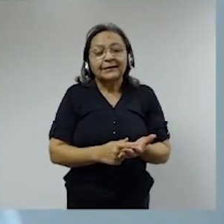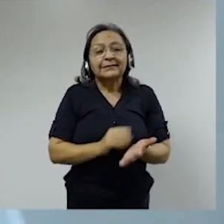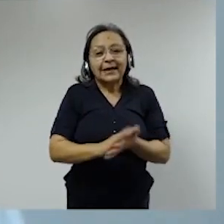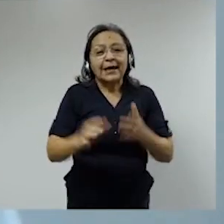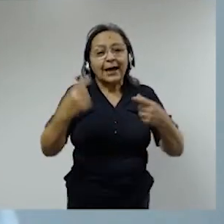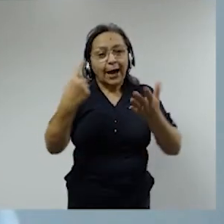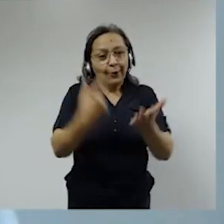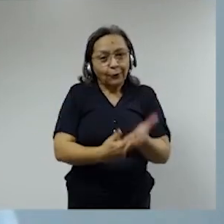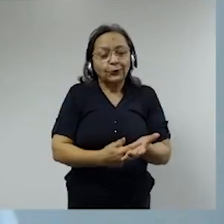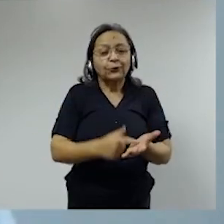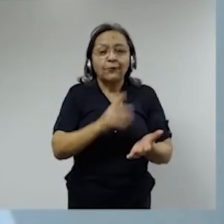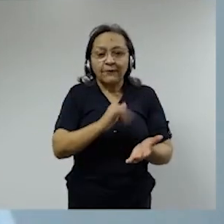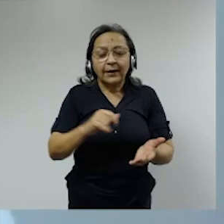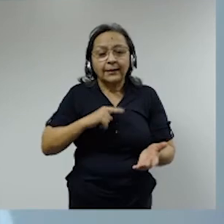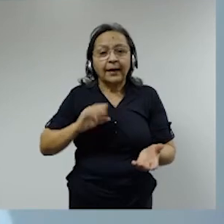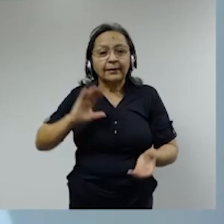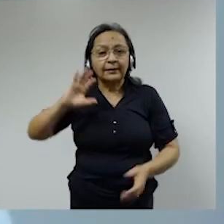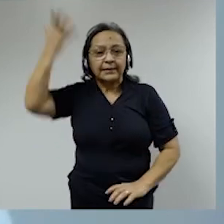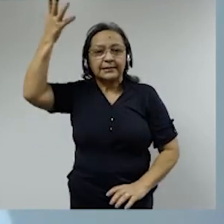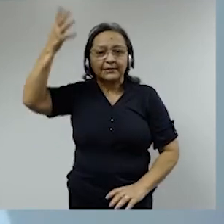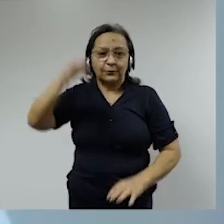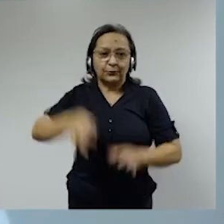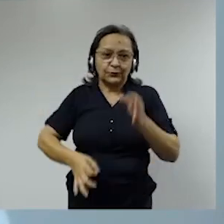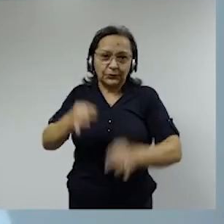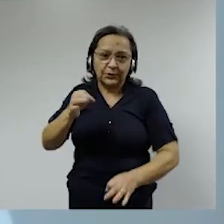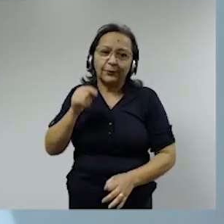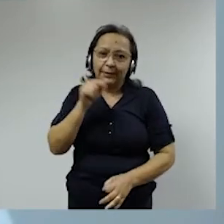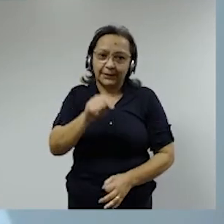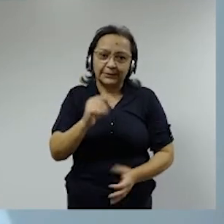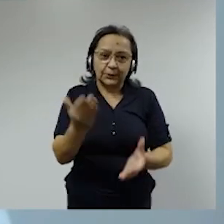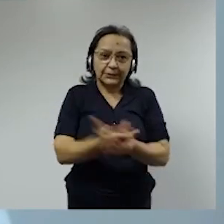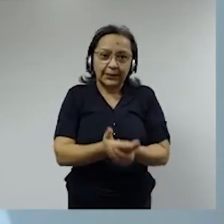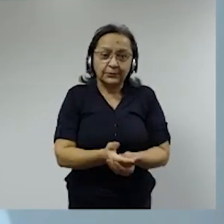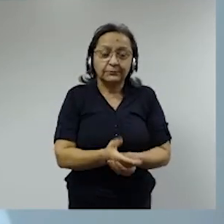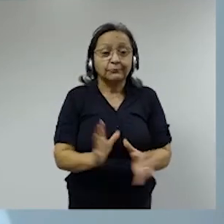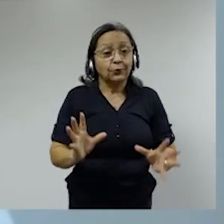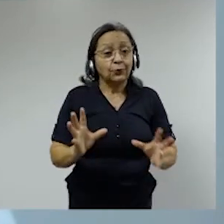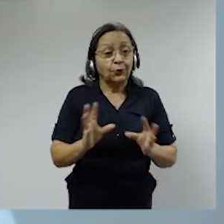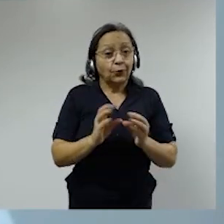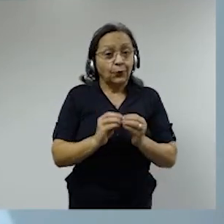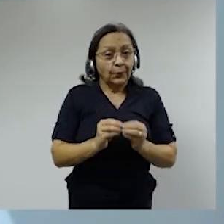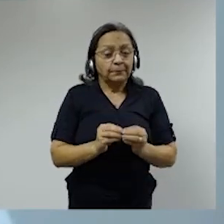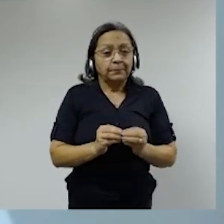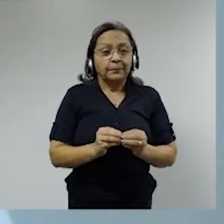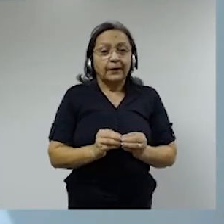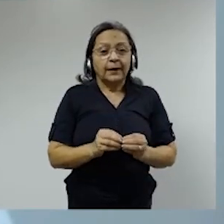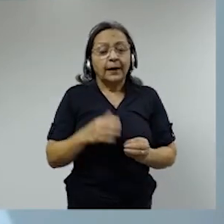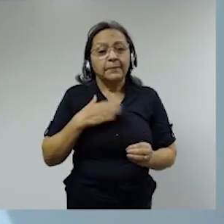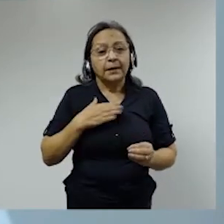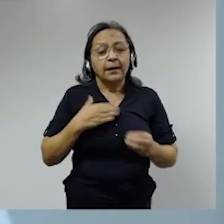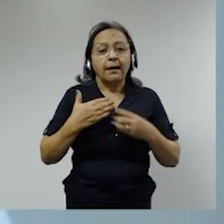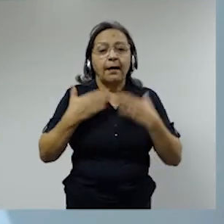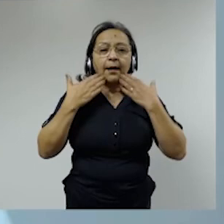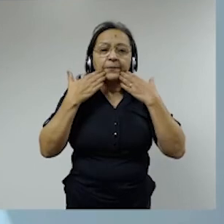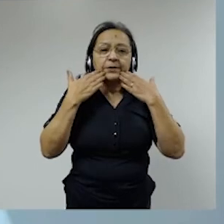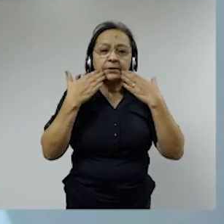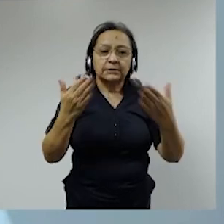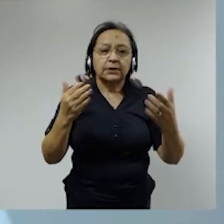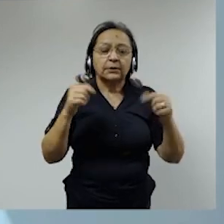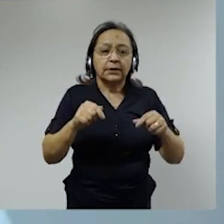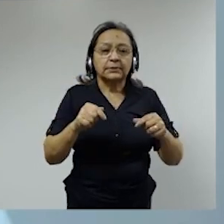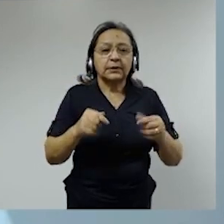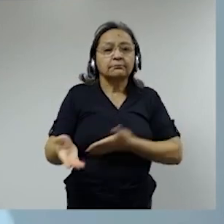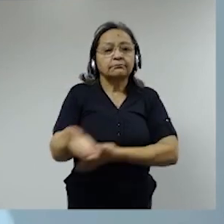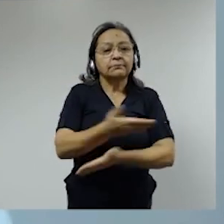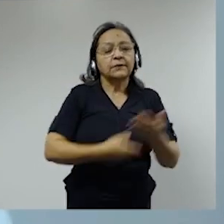caso, então, caberá a decisão judicial a respeito. E concluo, então, a minha manifestação nessa parte e devolvo